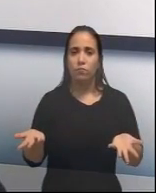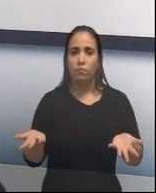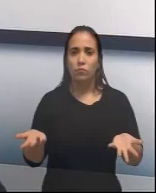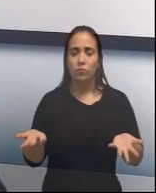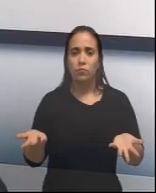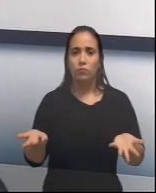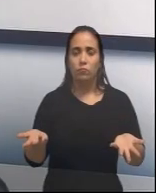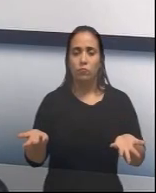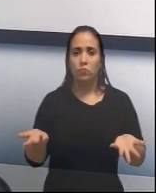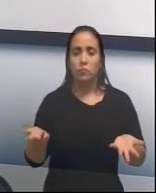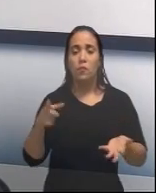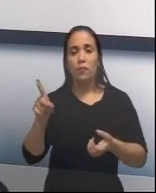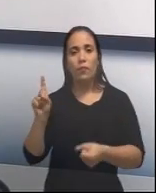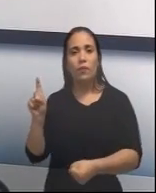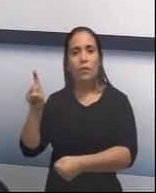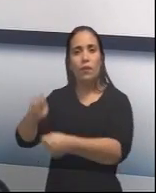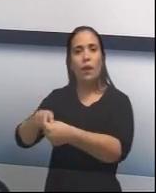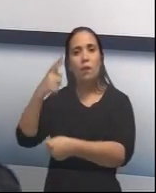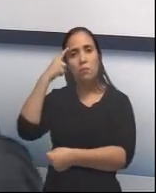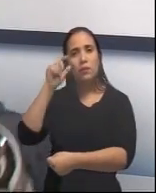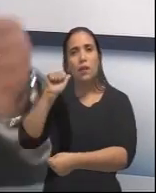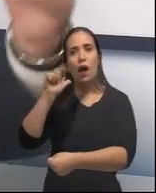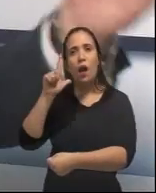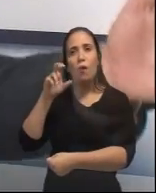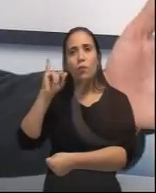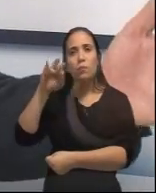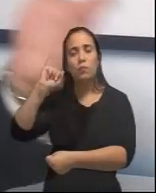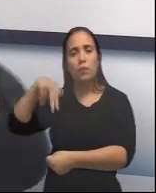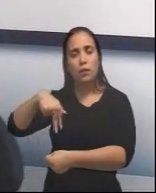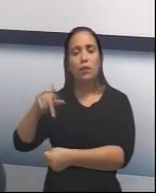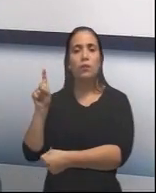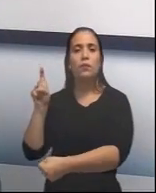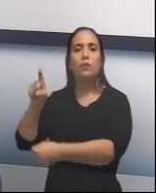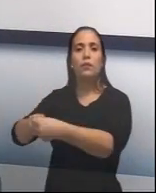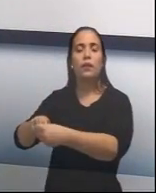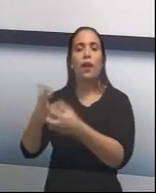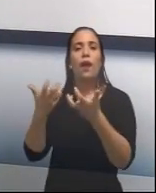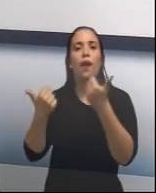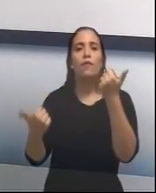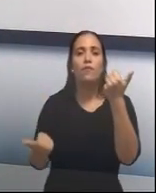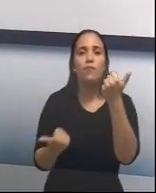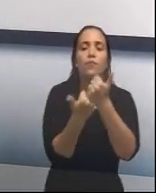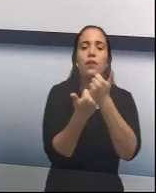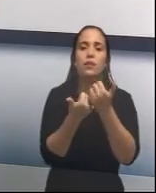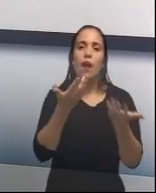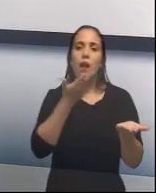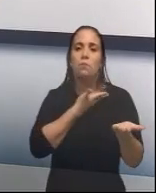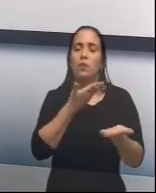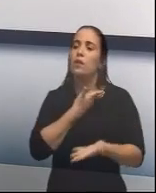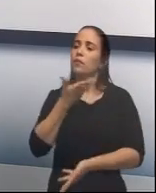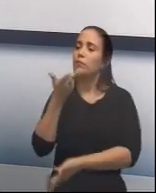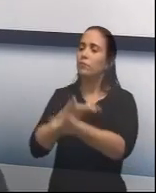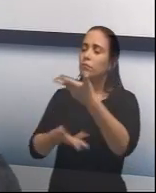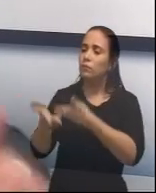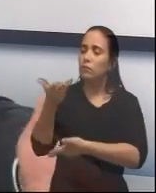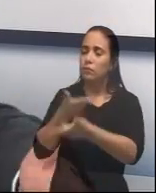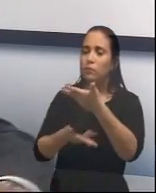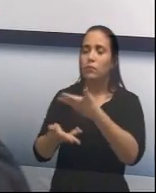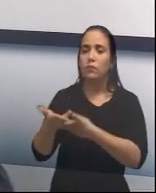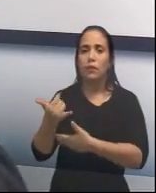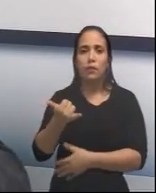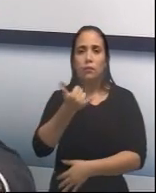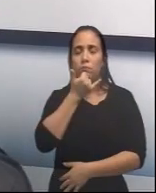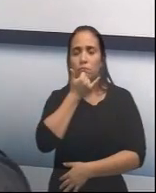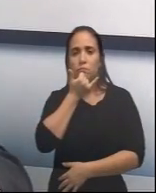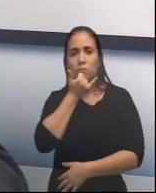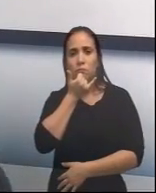Geraldo Alckmin a força necessária para ele se candidatar a presidente, ter um vice amigo que assumisse o governo e o prefeito de São Paulo que